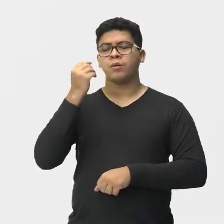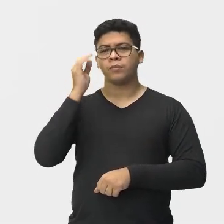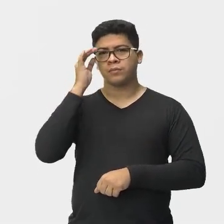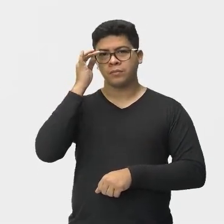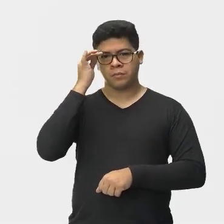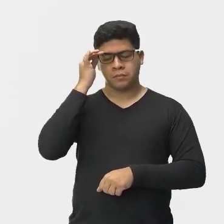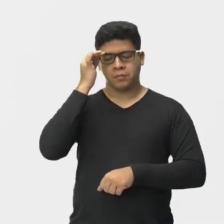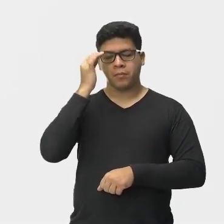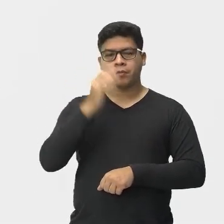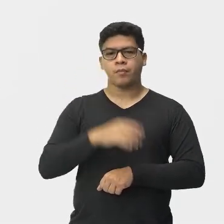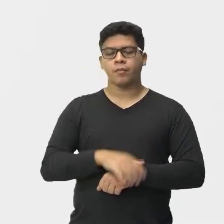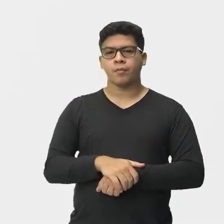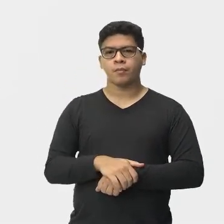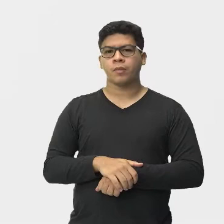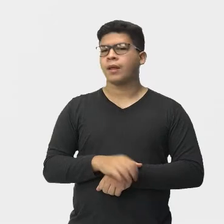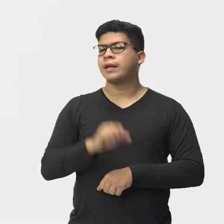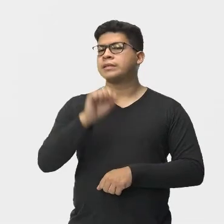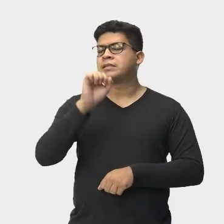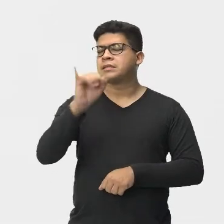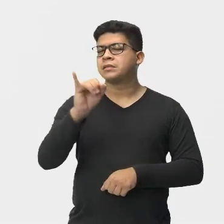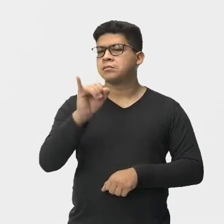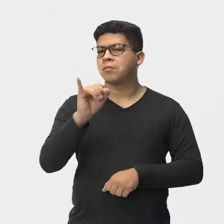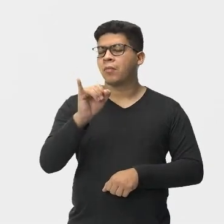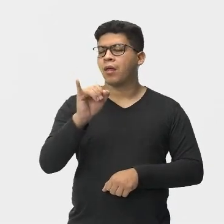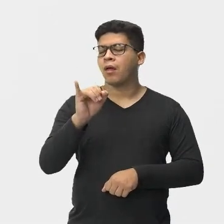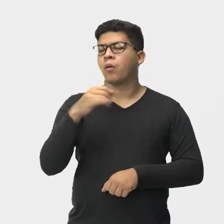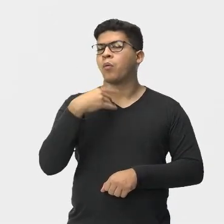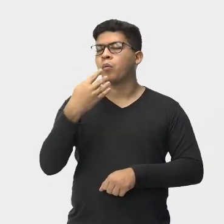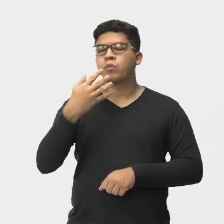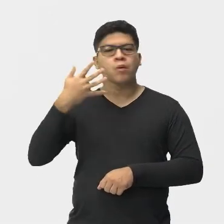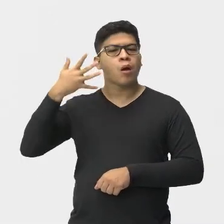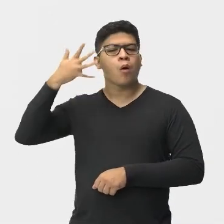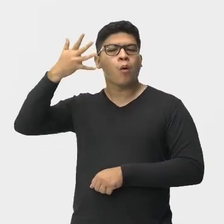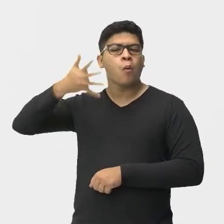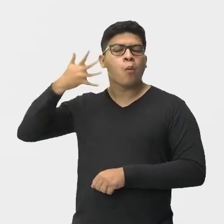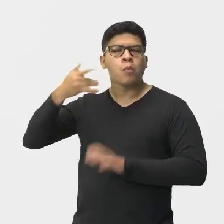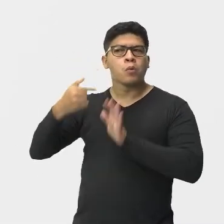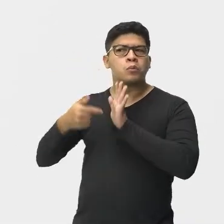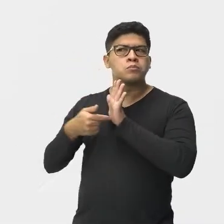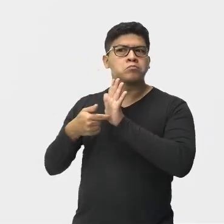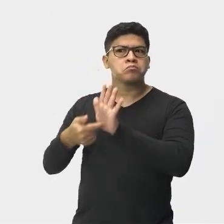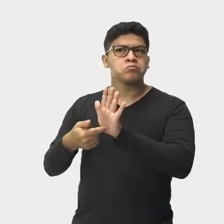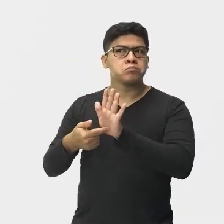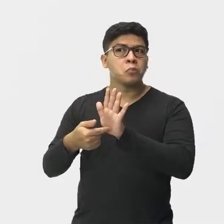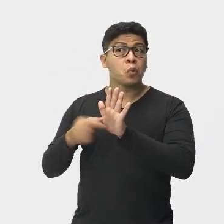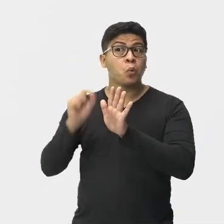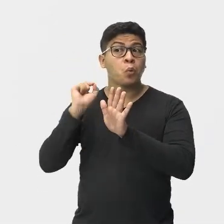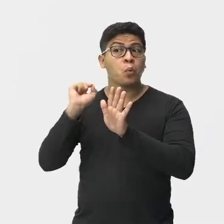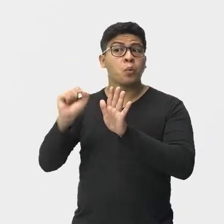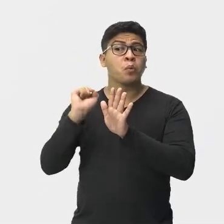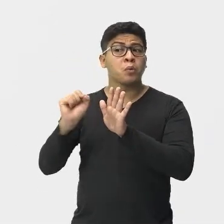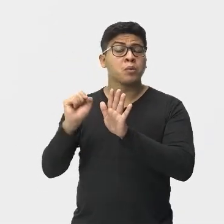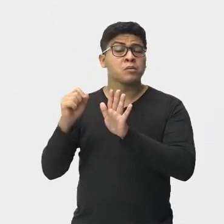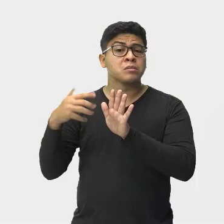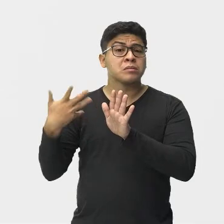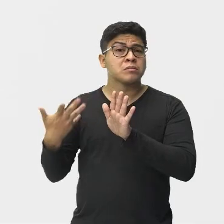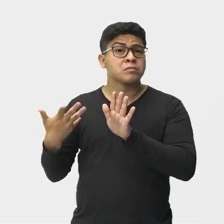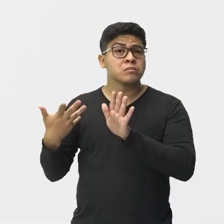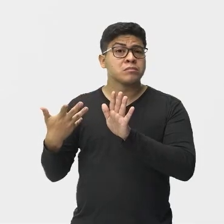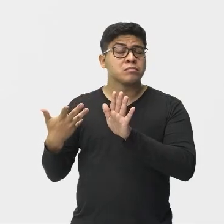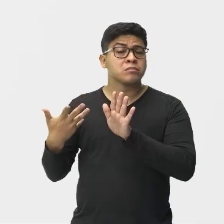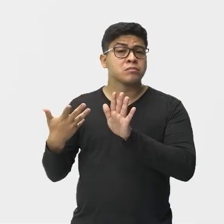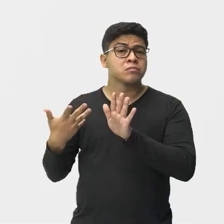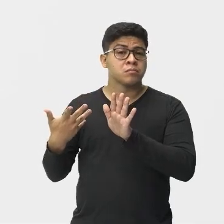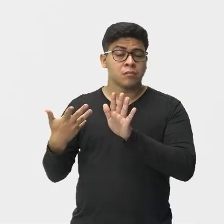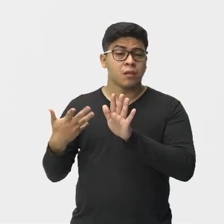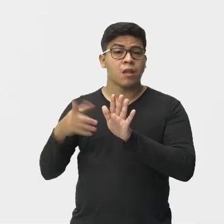defiende. Se eu só falasse isso, a aluna defende, mas ela defende o quê? Ou ela defende quem, não é isso? No